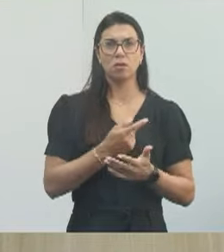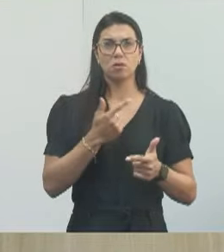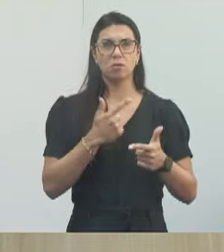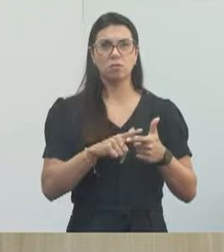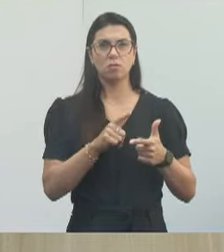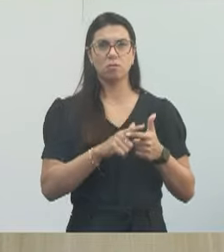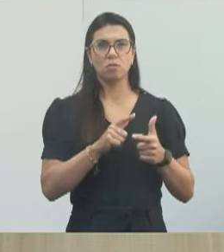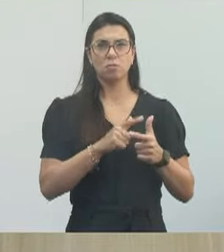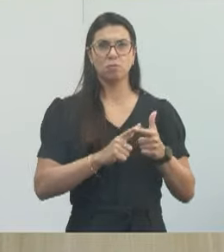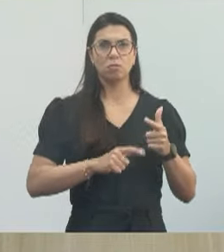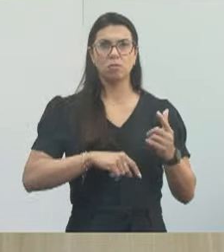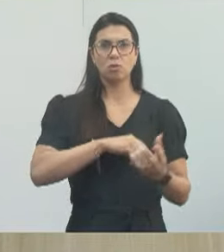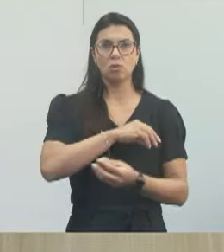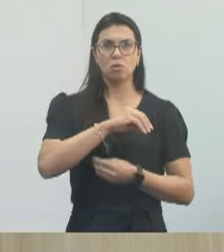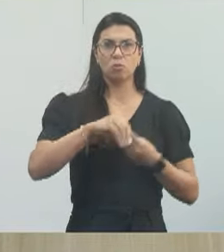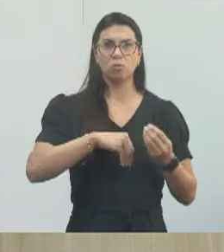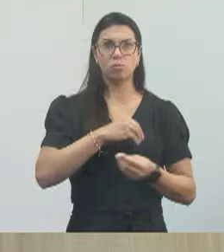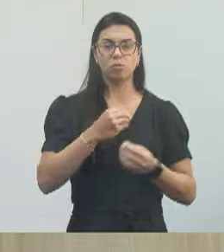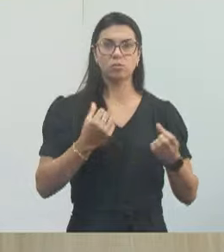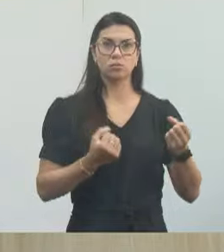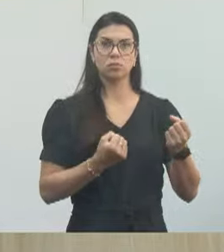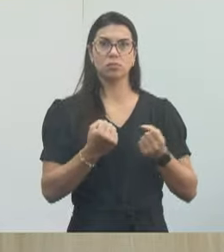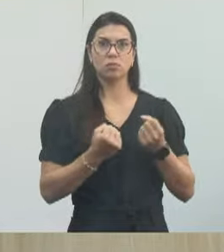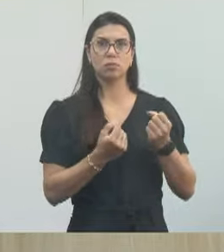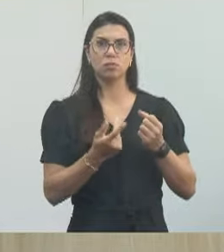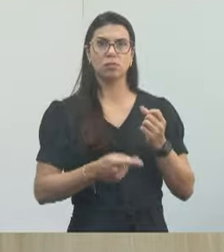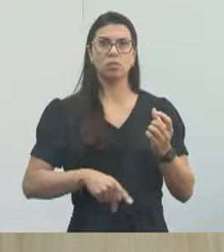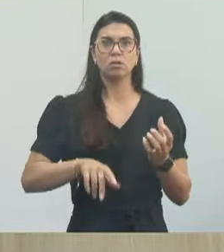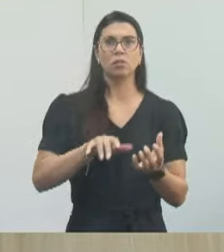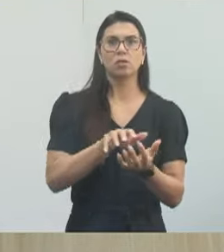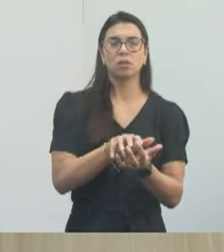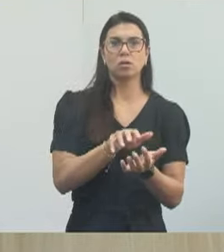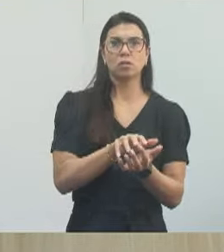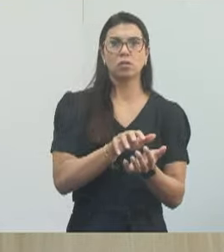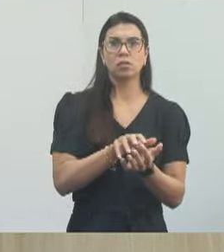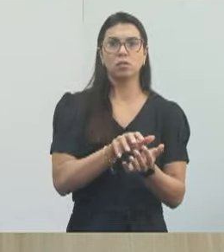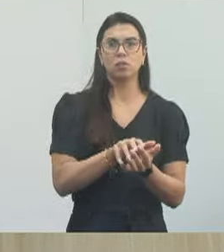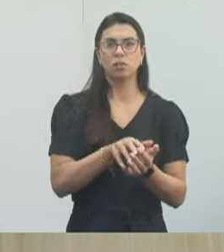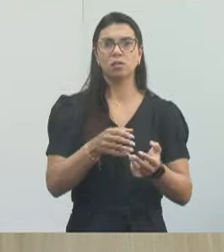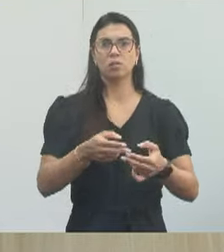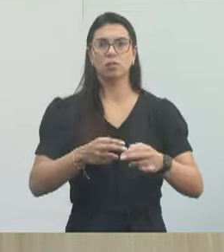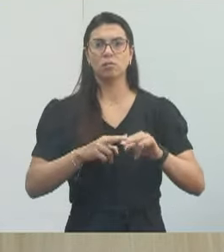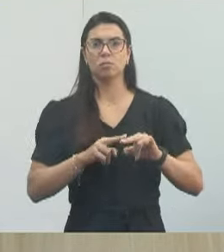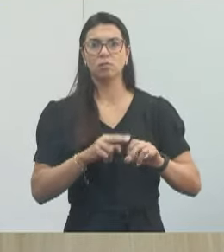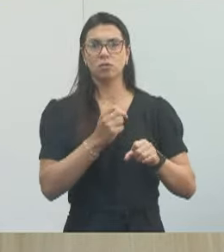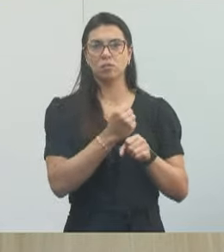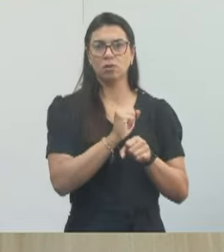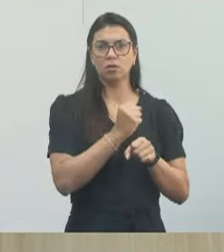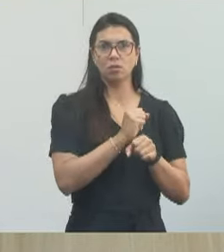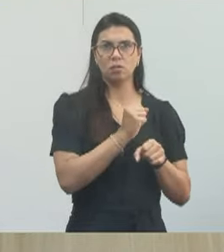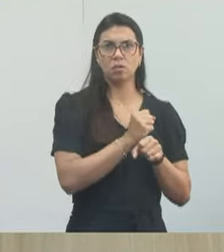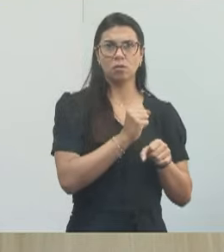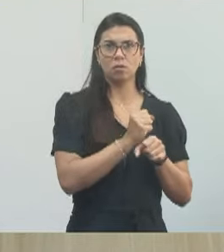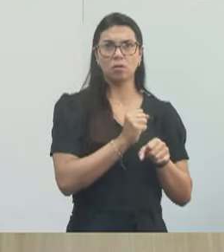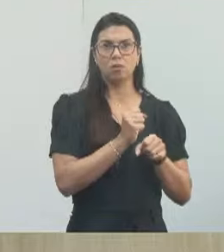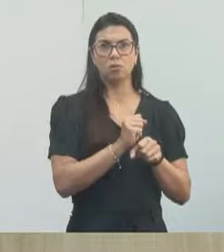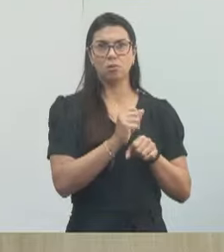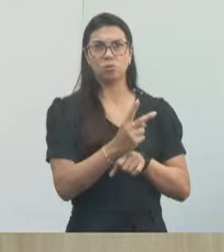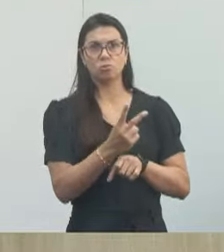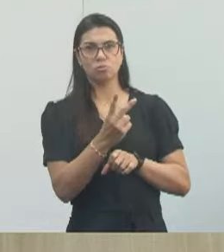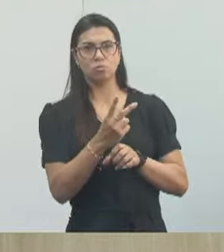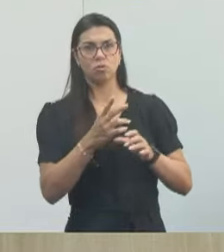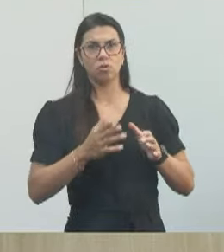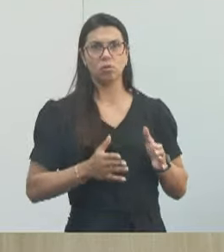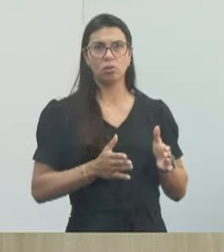de ci e v iniciando por suposto erro de execução na obra de duplicação